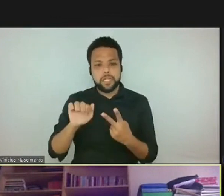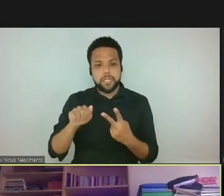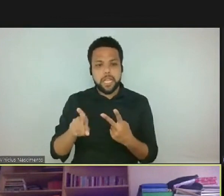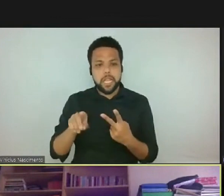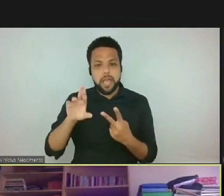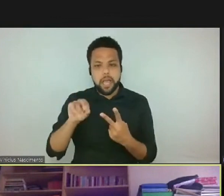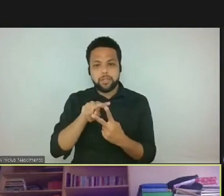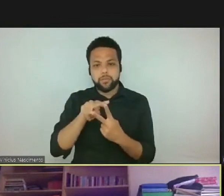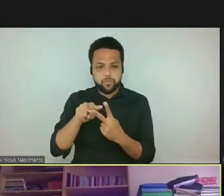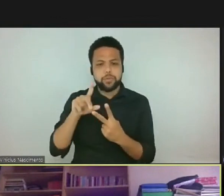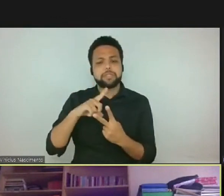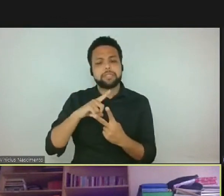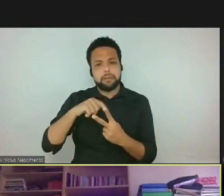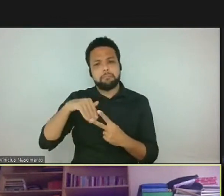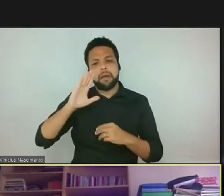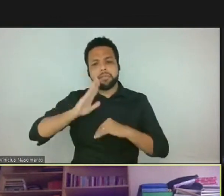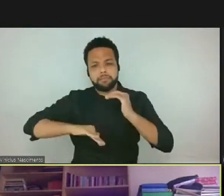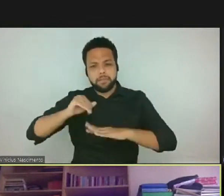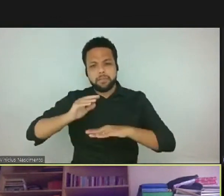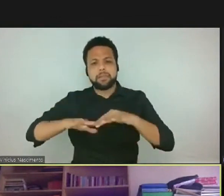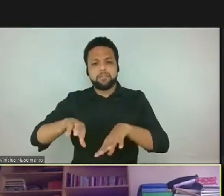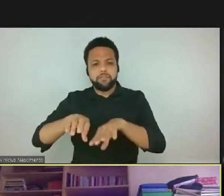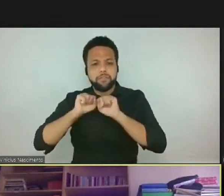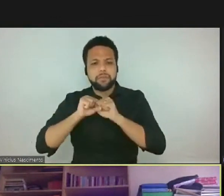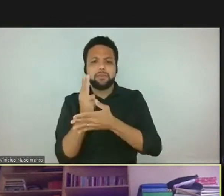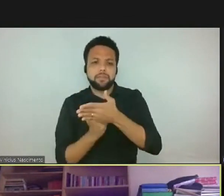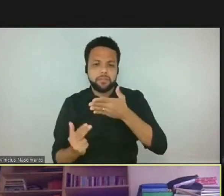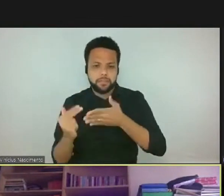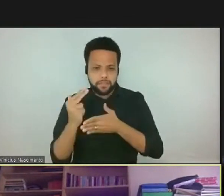sobre isso, né, na formação em desenho, né,